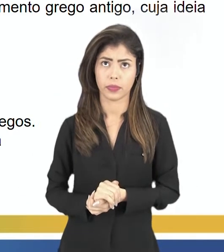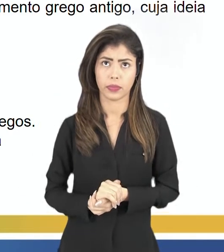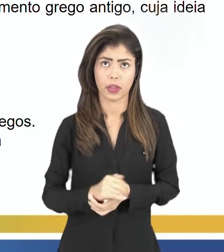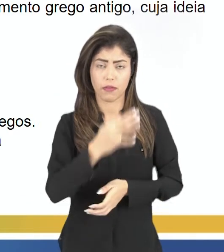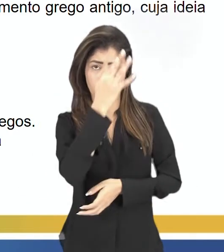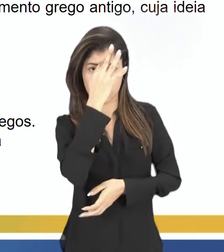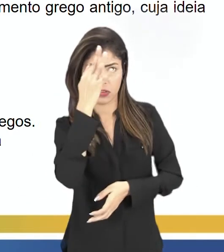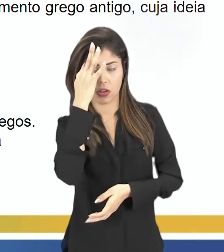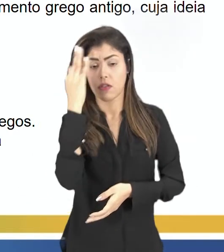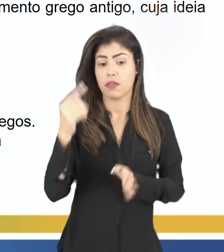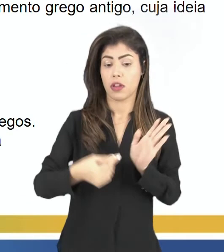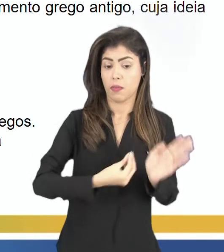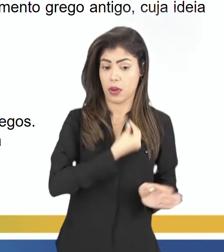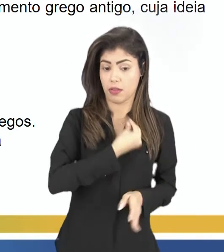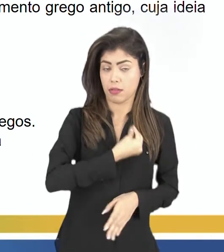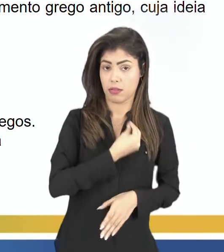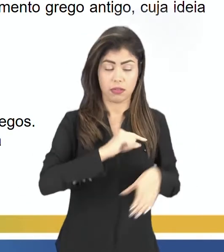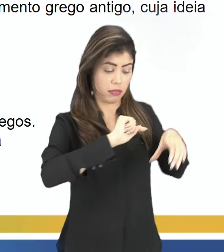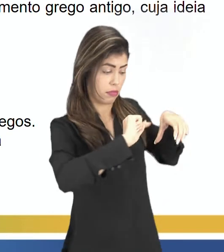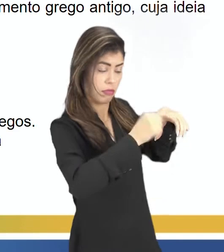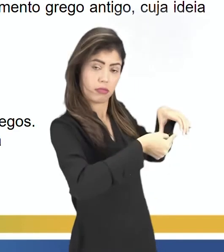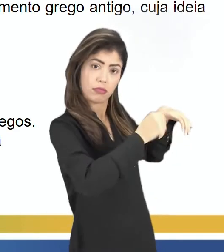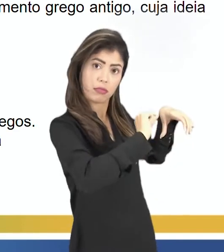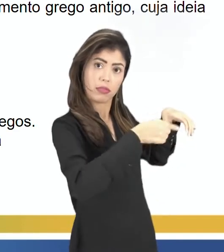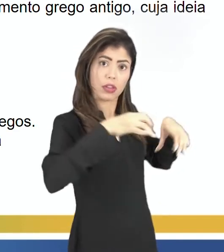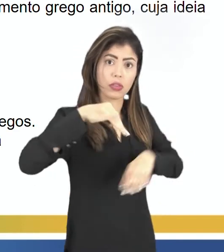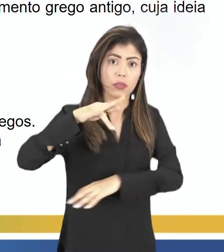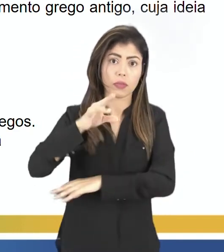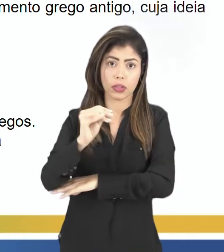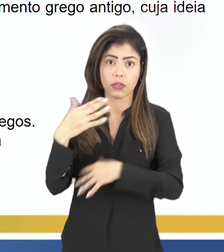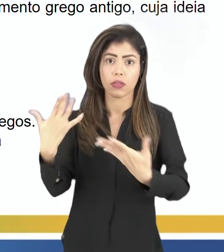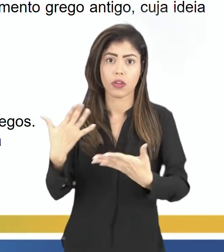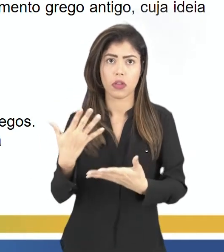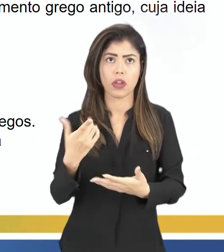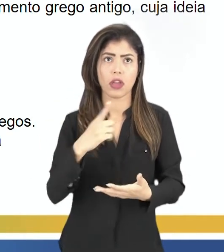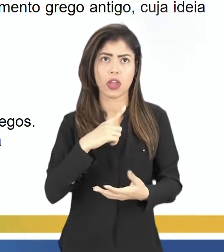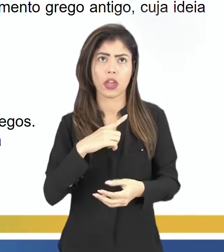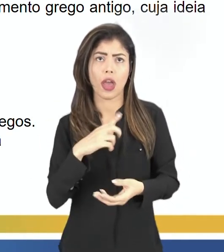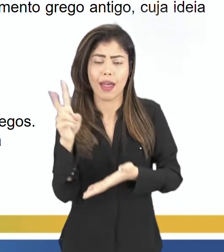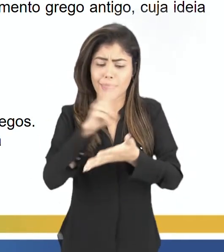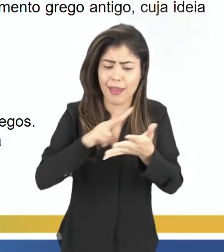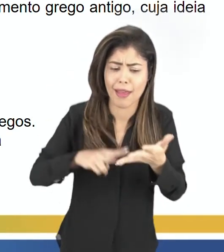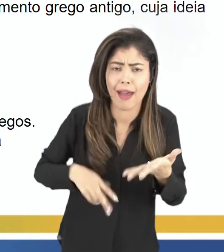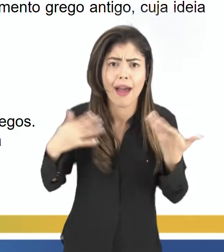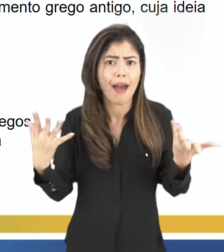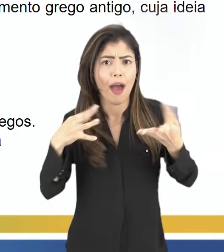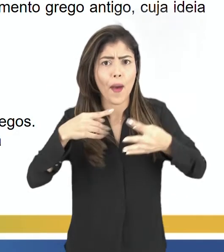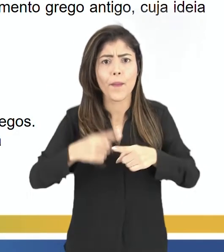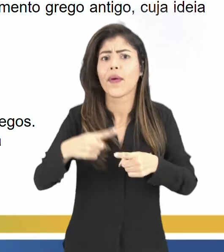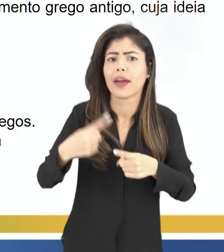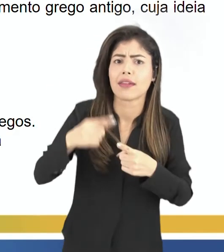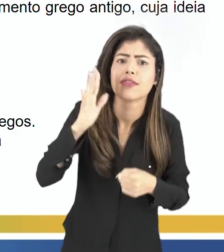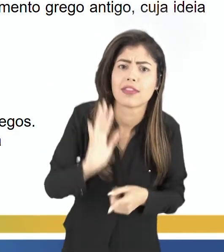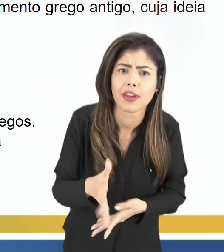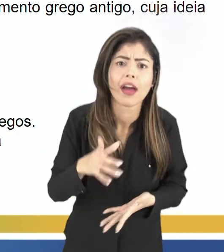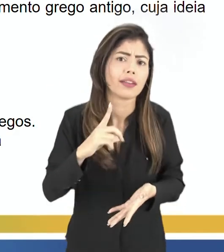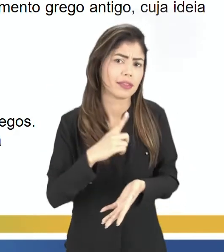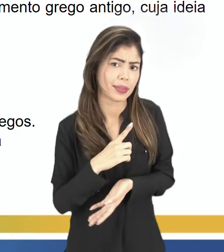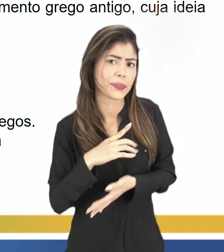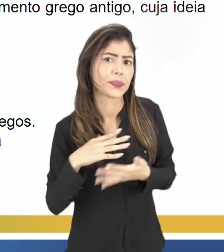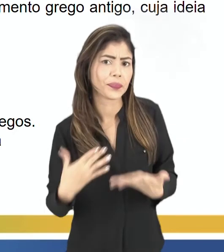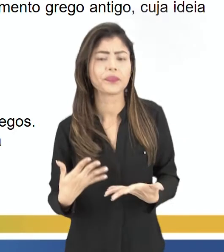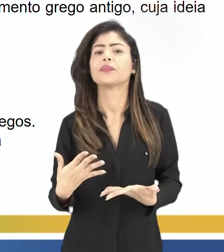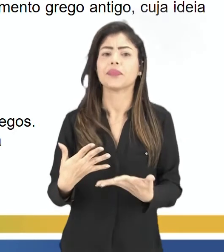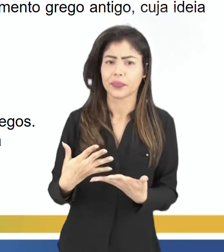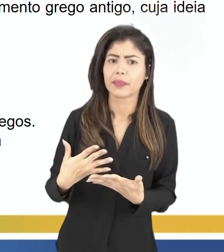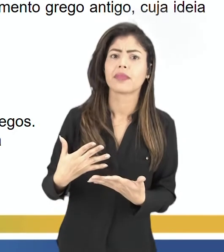qual que é a ideia filosófica presente no mito da caverna? Se eu não tiver muito tempo, eu nem leio o mito, porque já